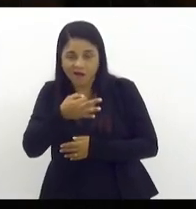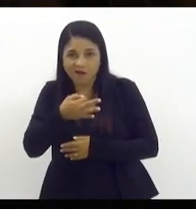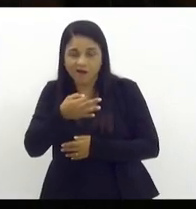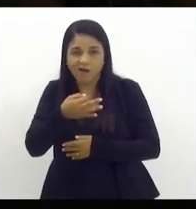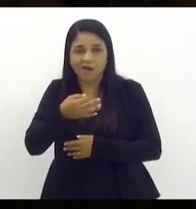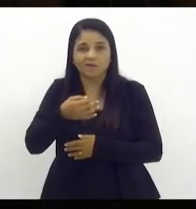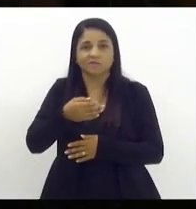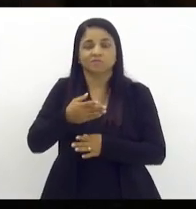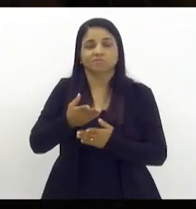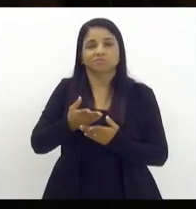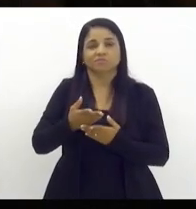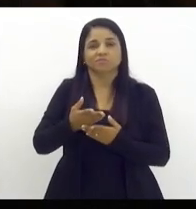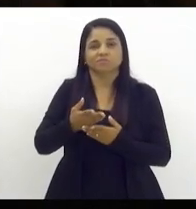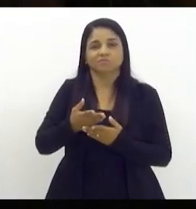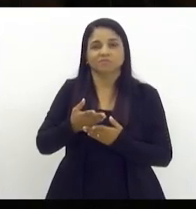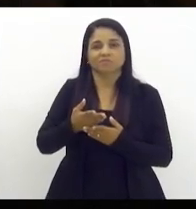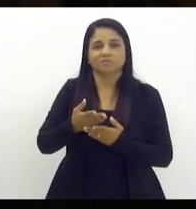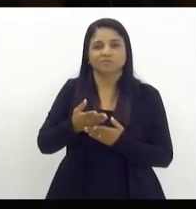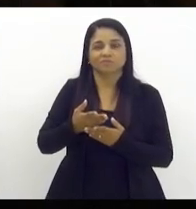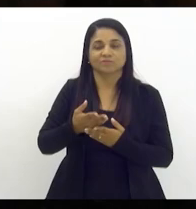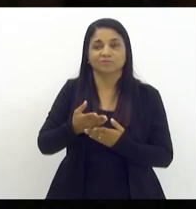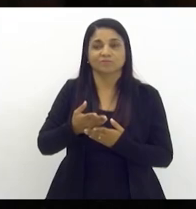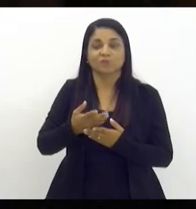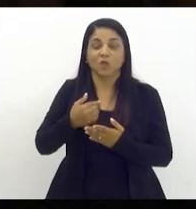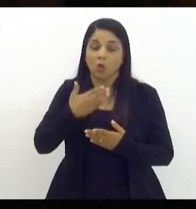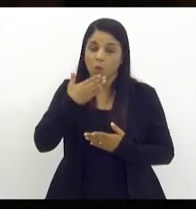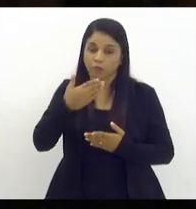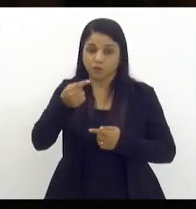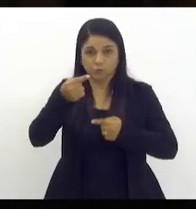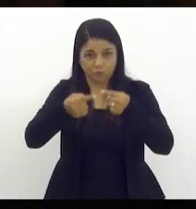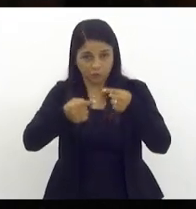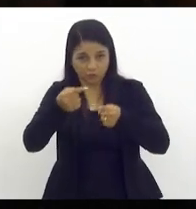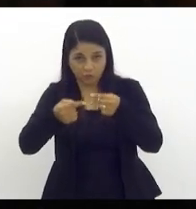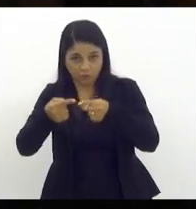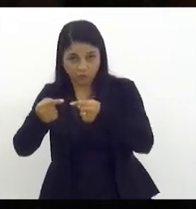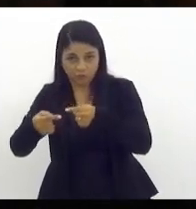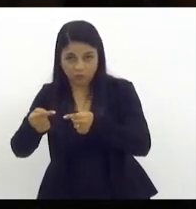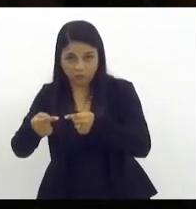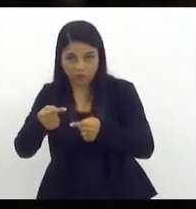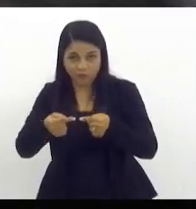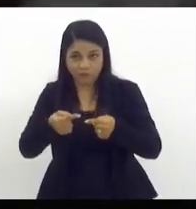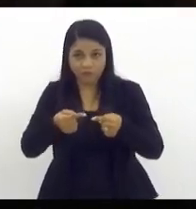de ocorrências. Pedi para discutir, porque vou